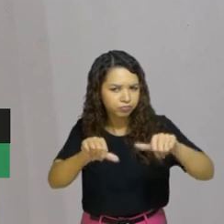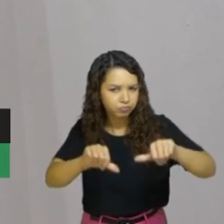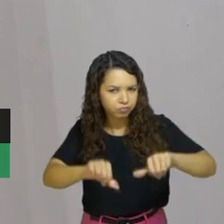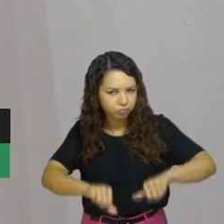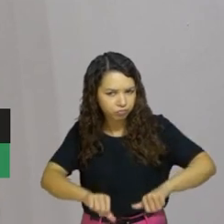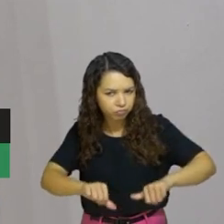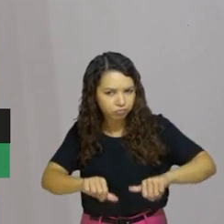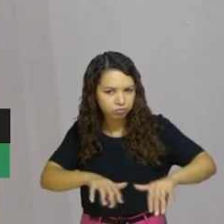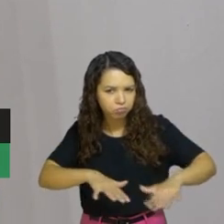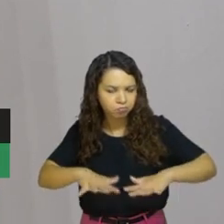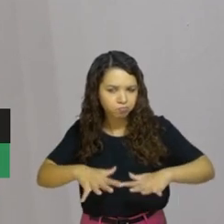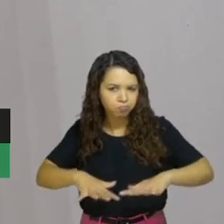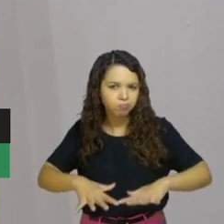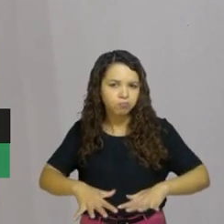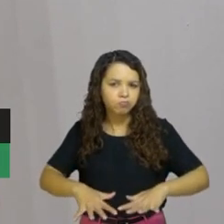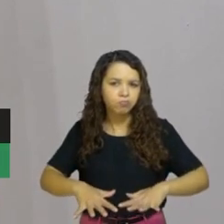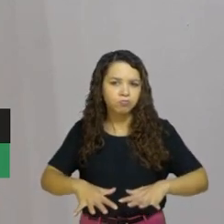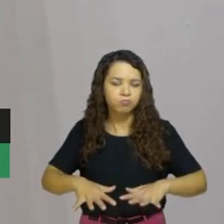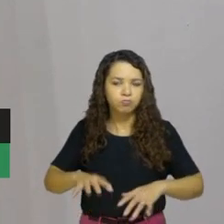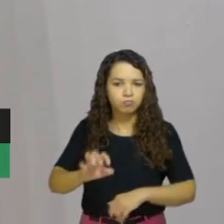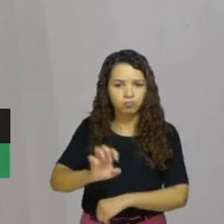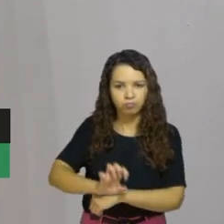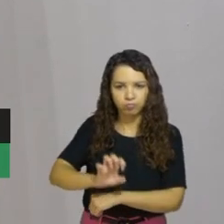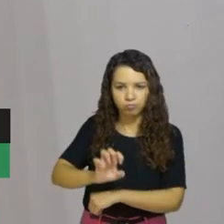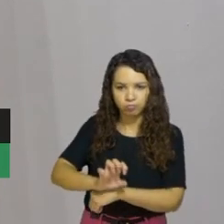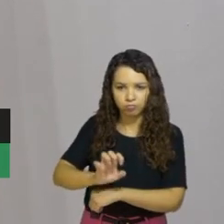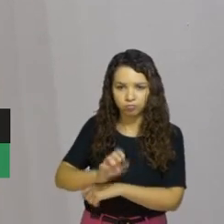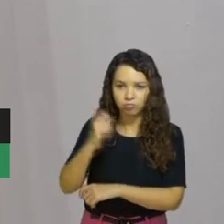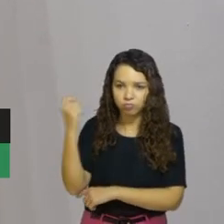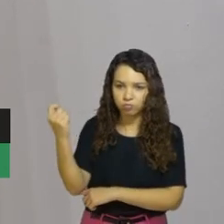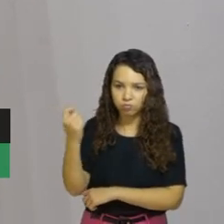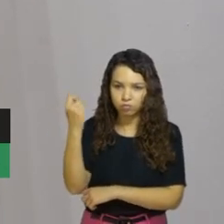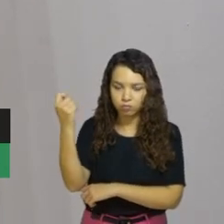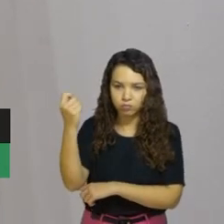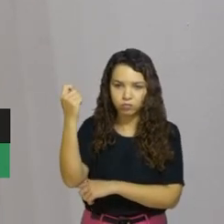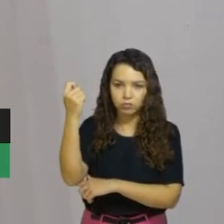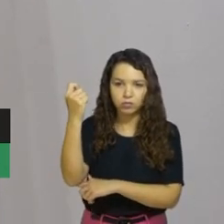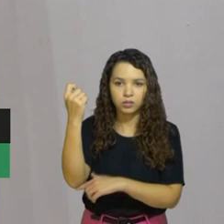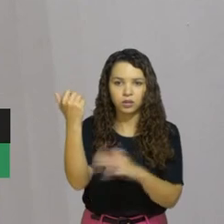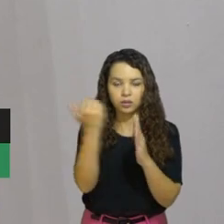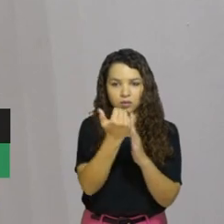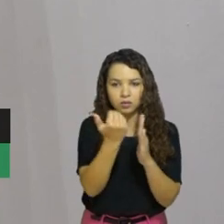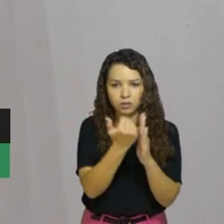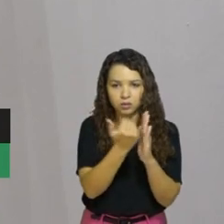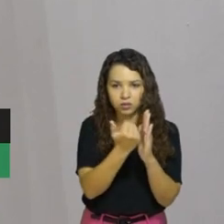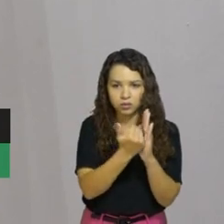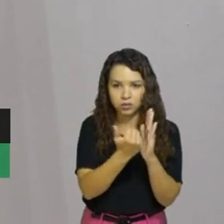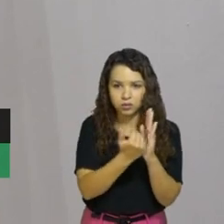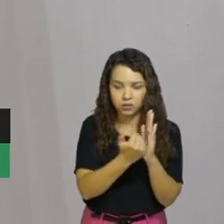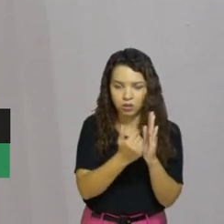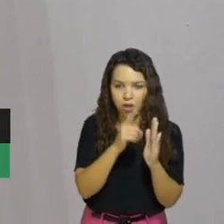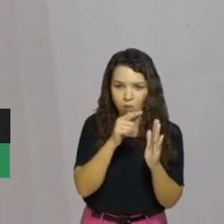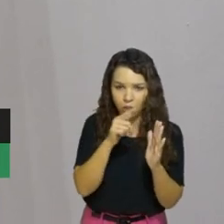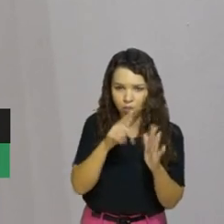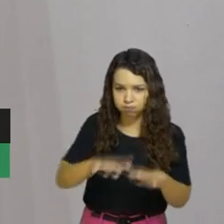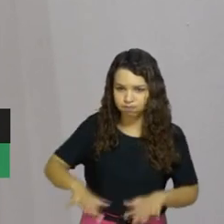no estado gaúcho em uma triste lista de enchentes e